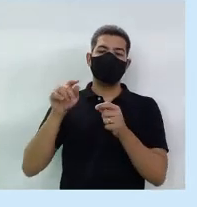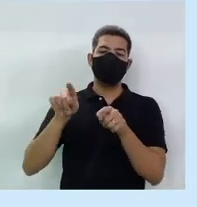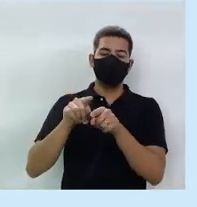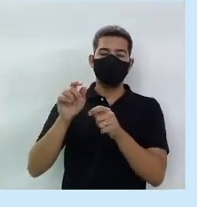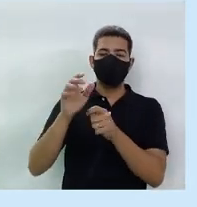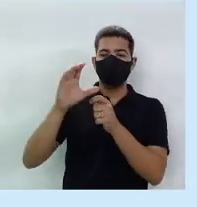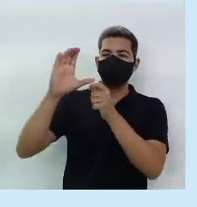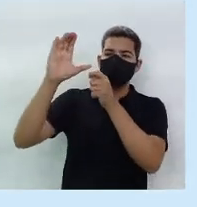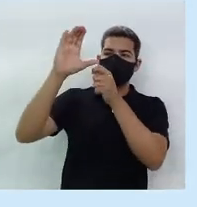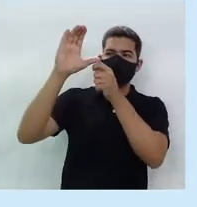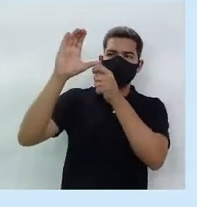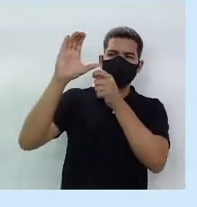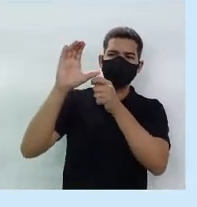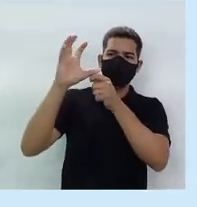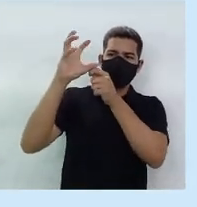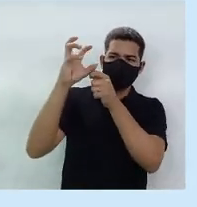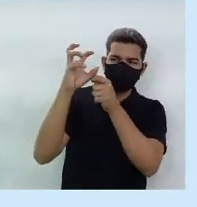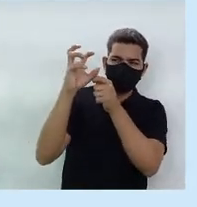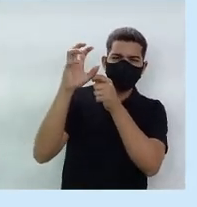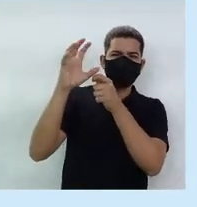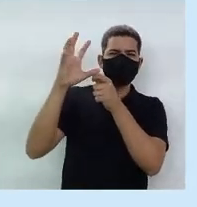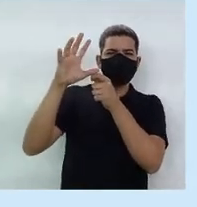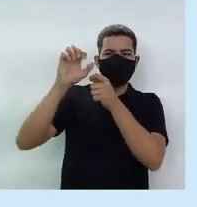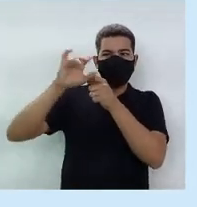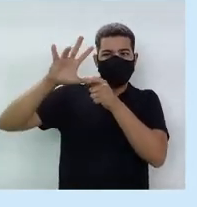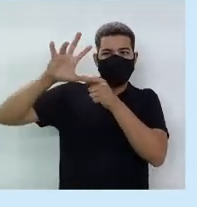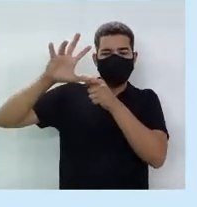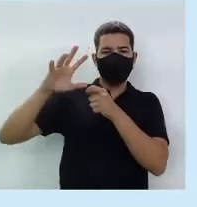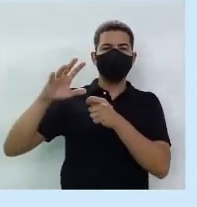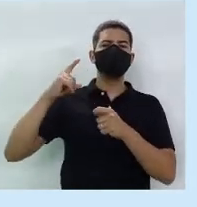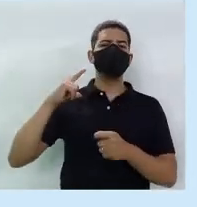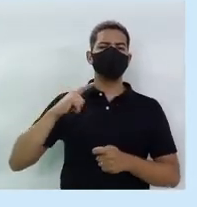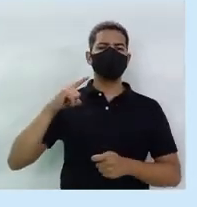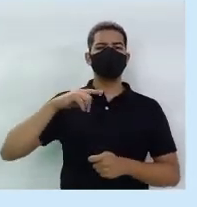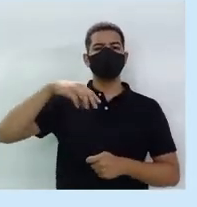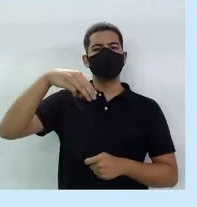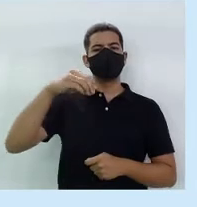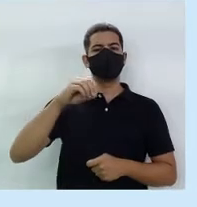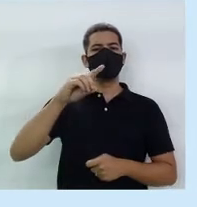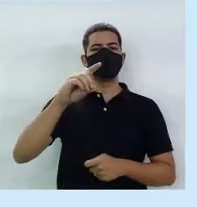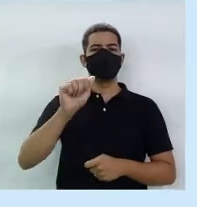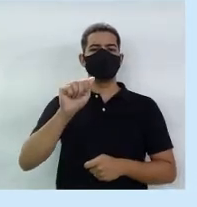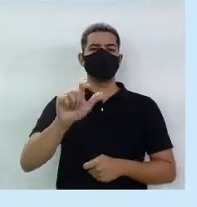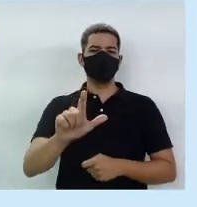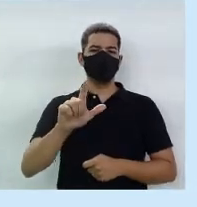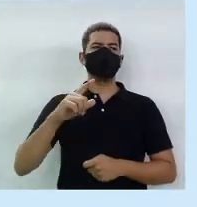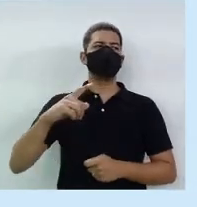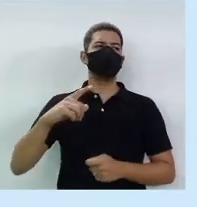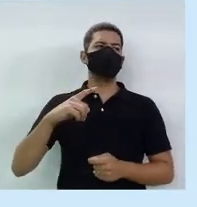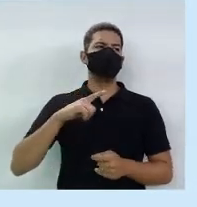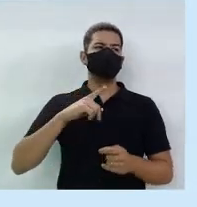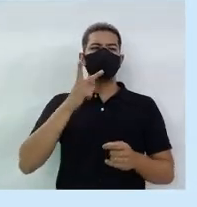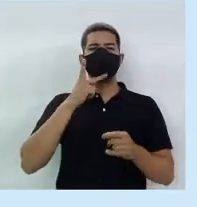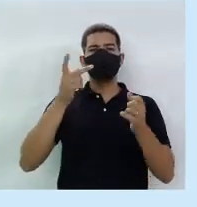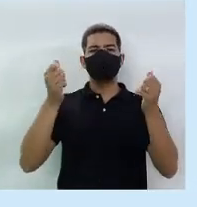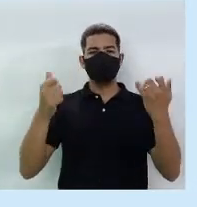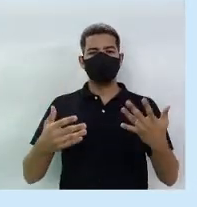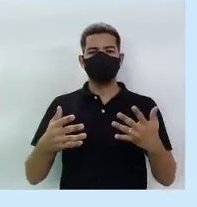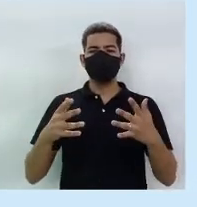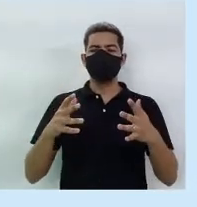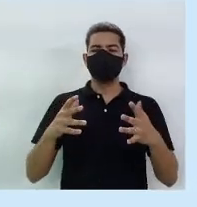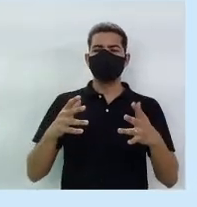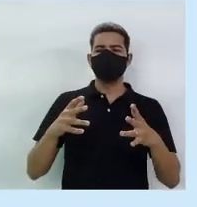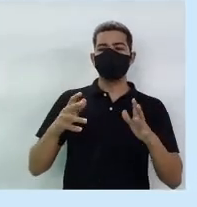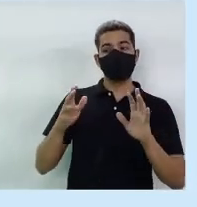uma ideia. Então, a comunicação multimodal. Então, gravem bem a fala, o